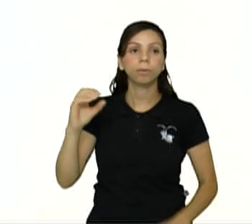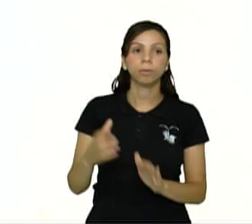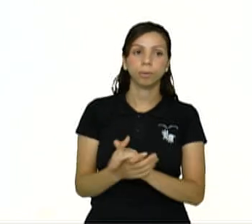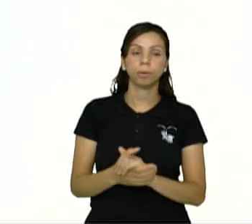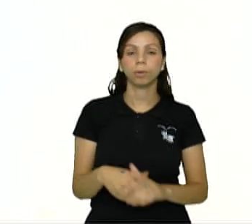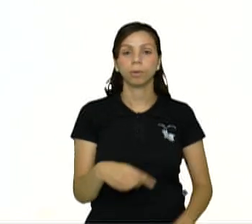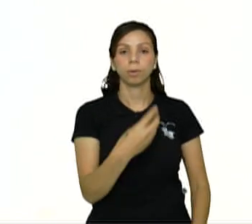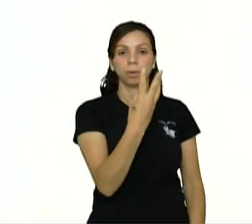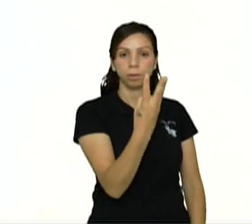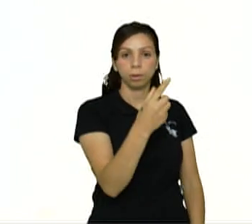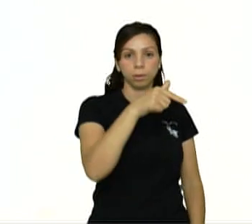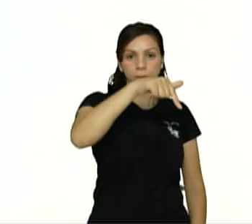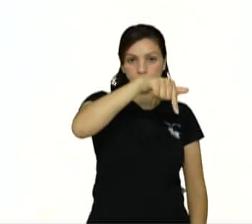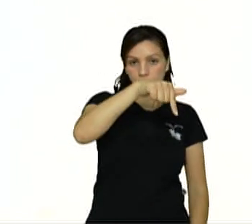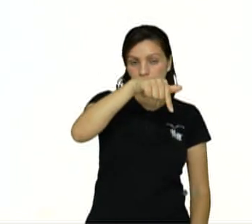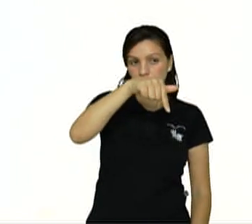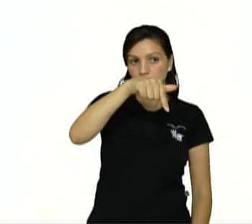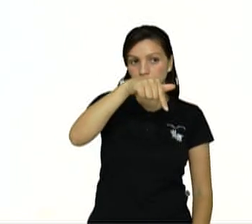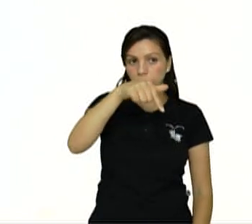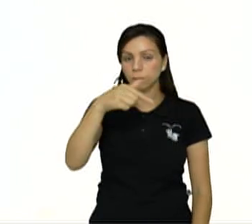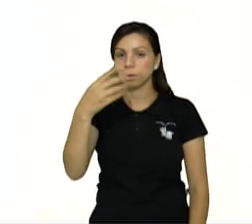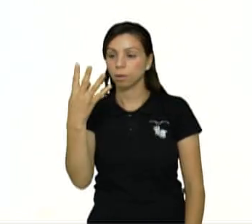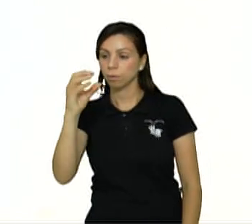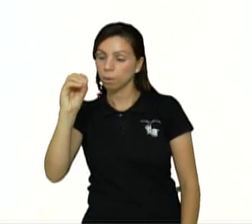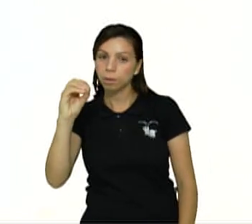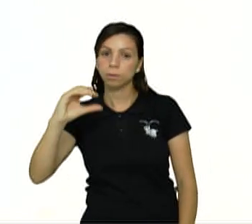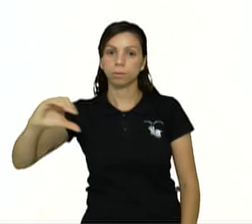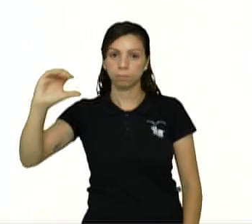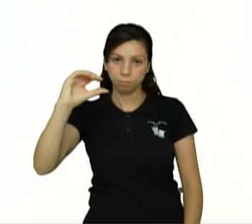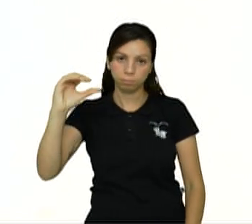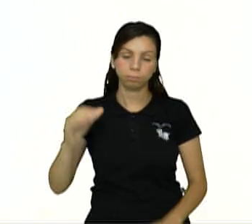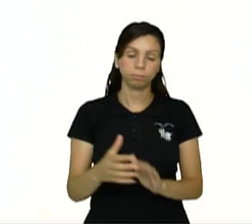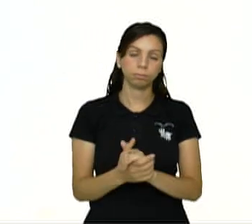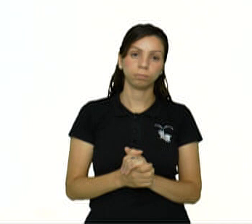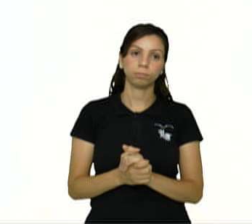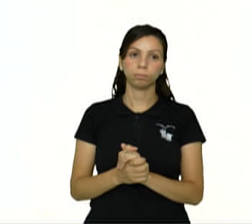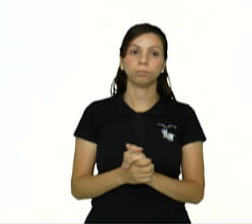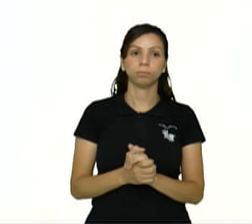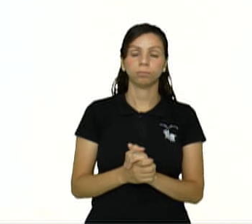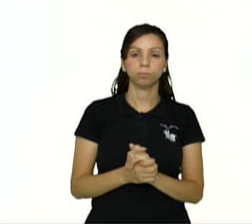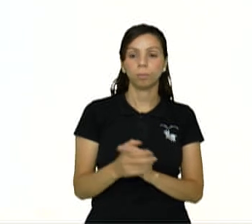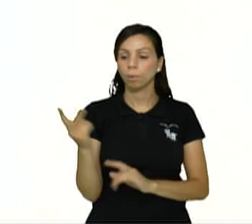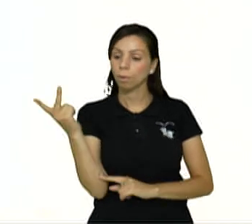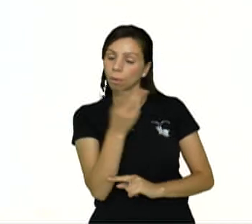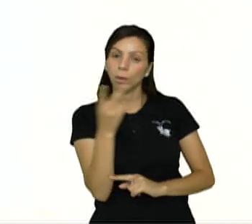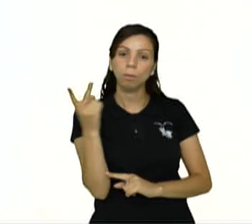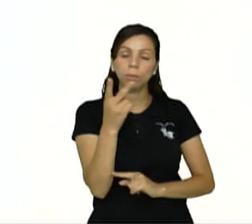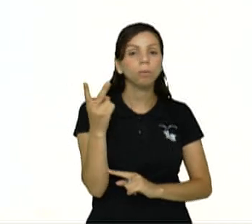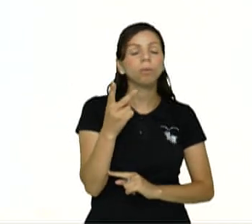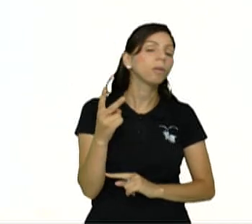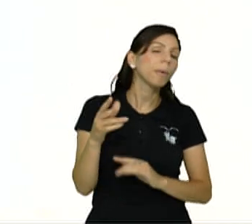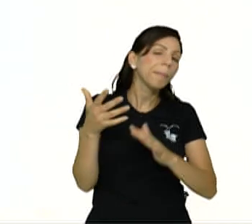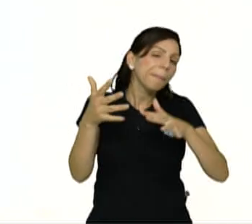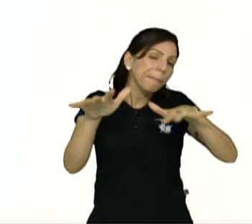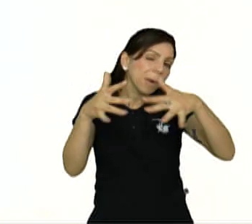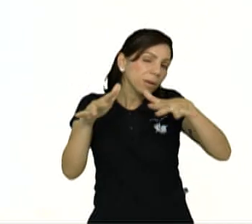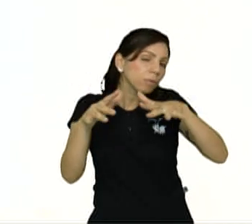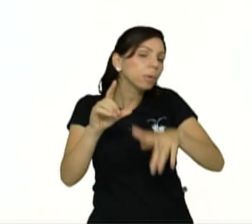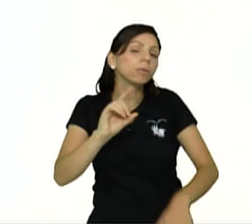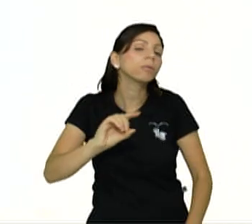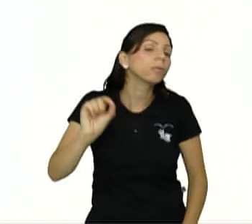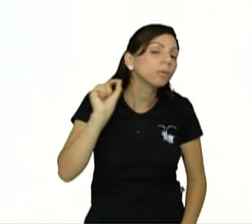a 37 e 40 Celsius. A temperatura de mesmo valor numérico em ambas as escalas é aproximadamente